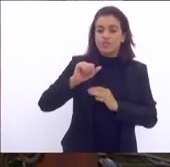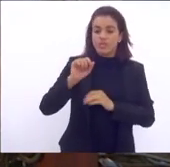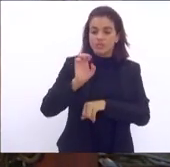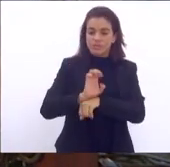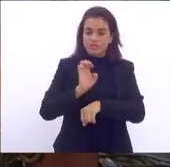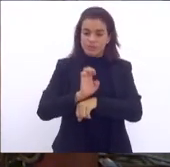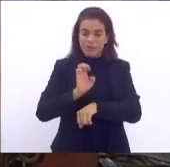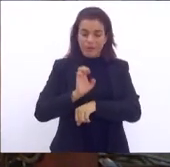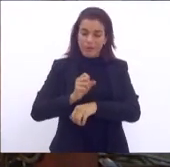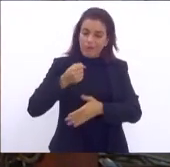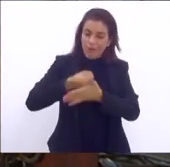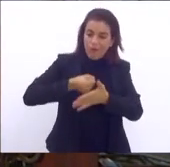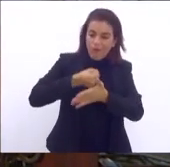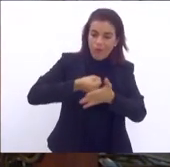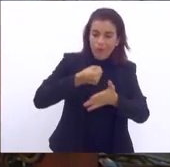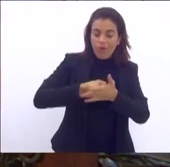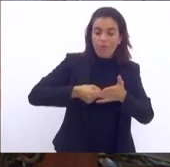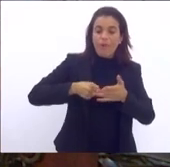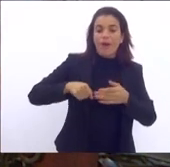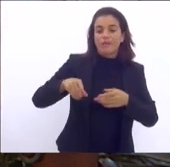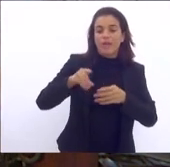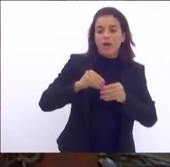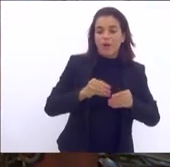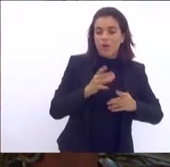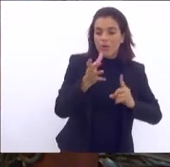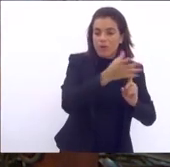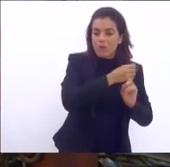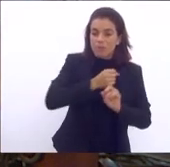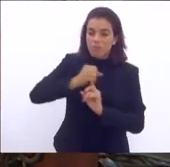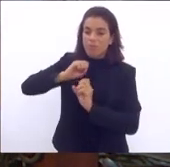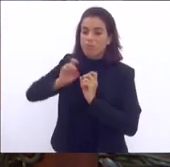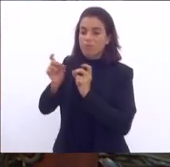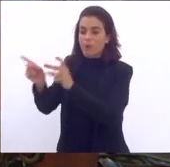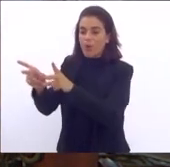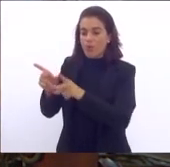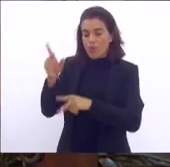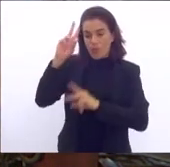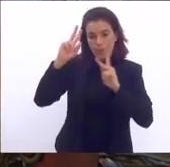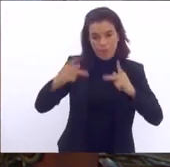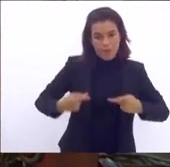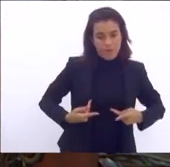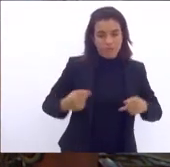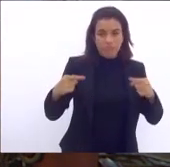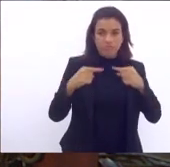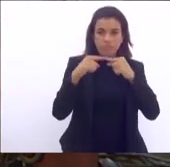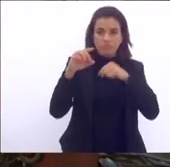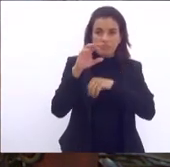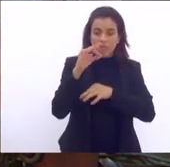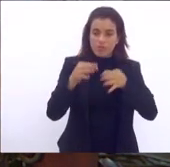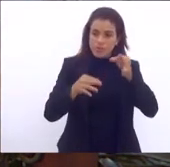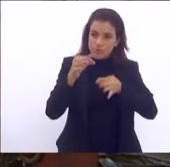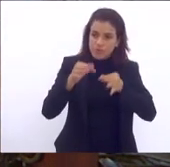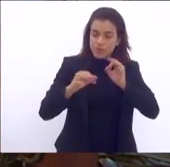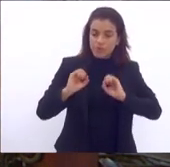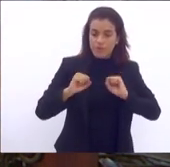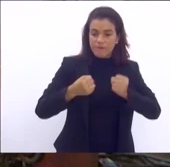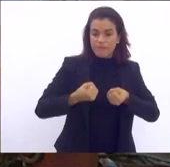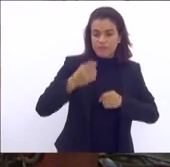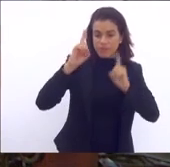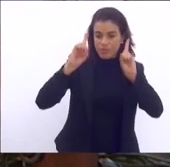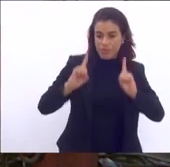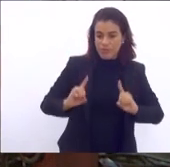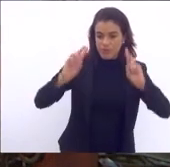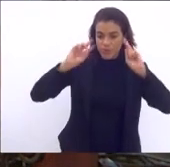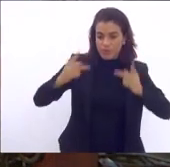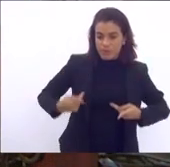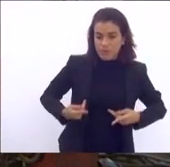Humano. Pareceres das comissões de Constituição e Justiça pela Juridicidade, de Defesa dos Direitos Humanos e Cidadania favorável, de Segurança